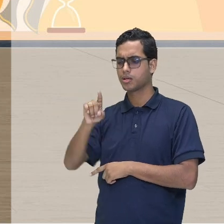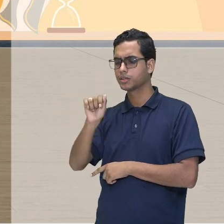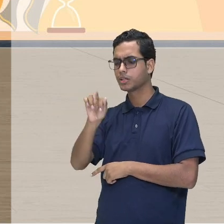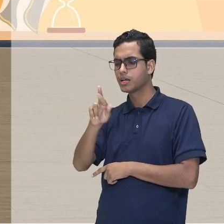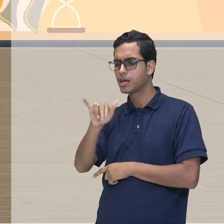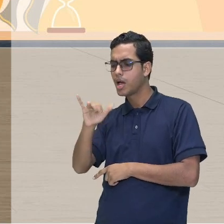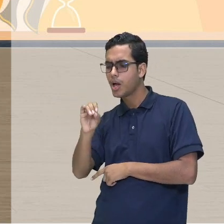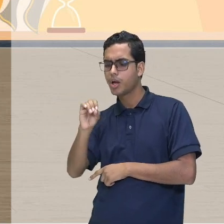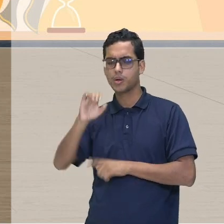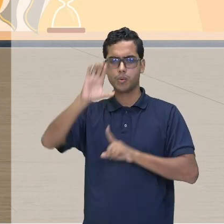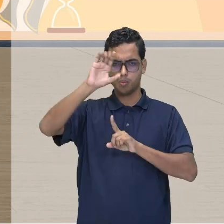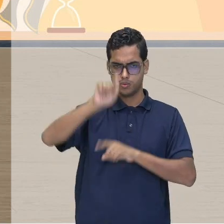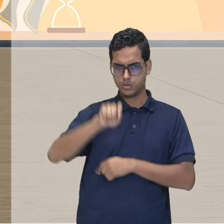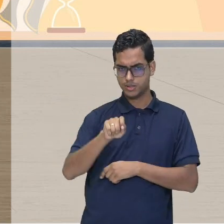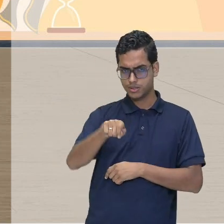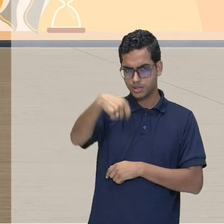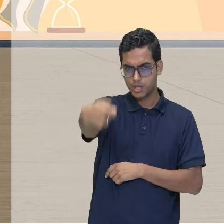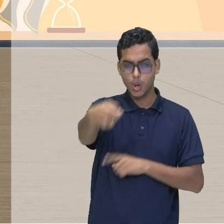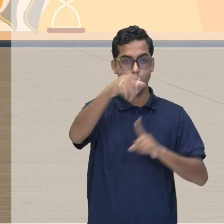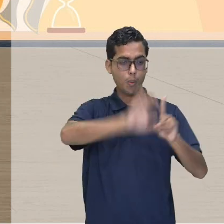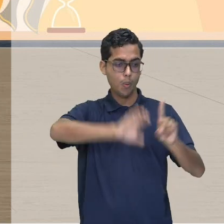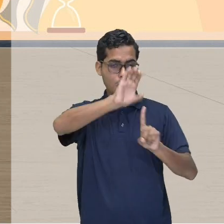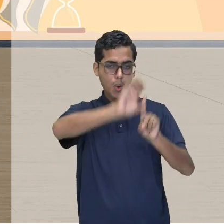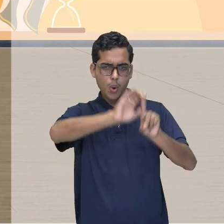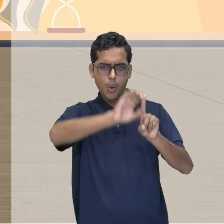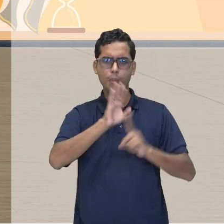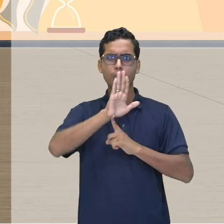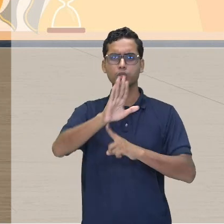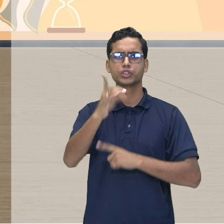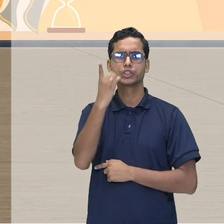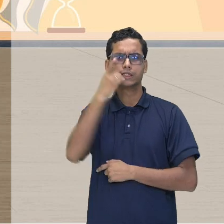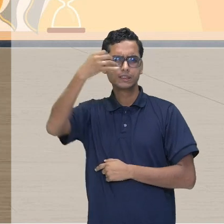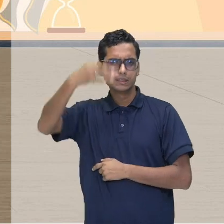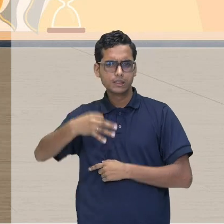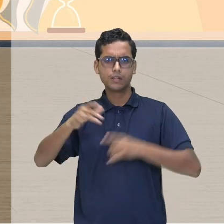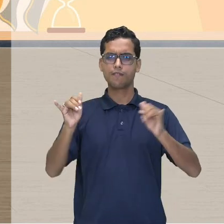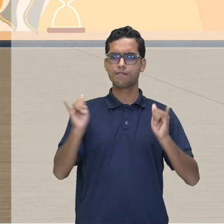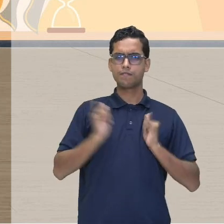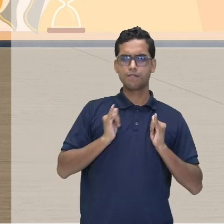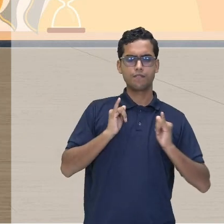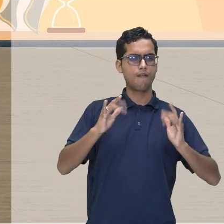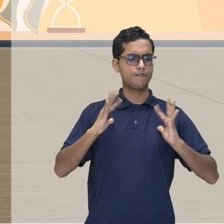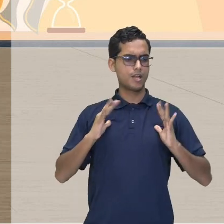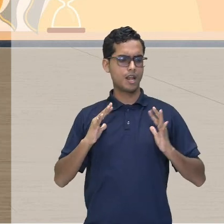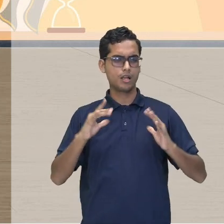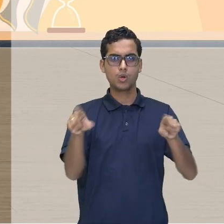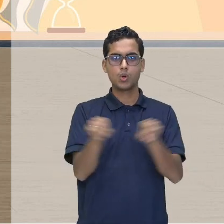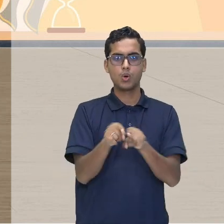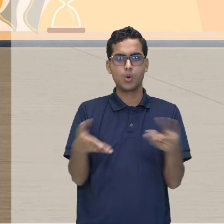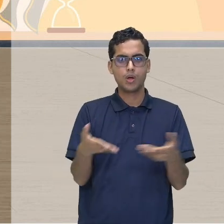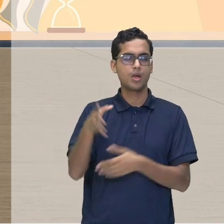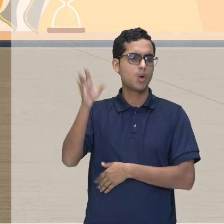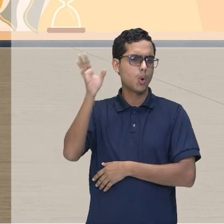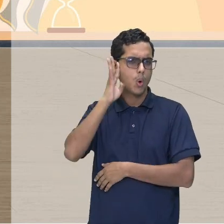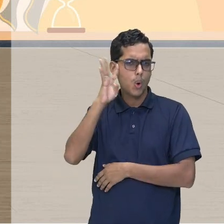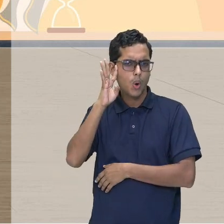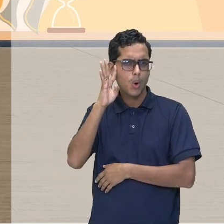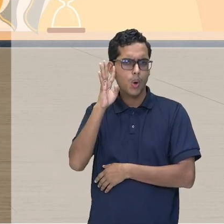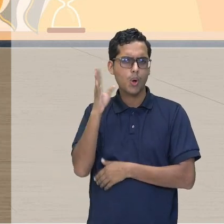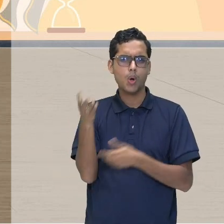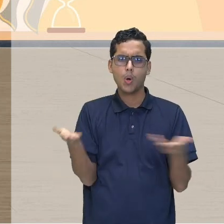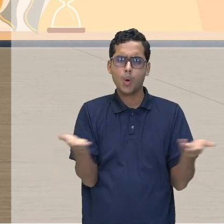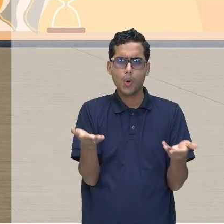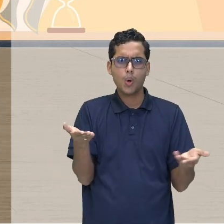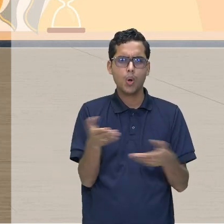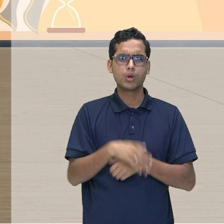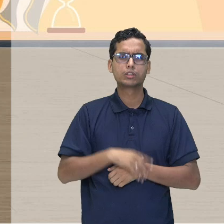de feriado, não é? Nos ajuda a ver qual dia do mês é. Ah, hoje é uma quarta-feira, tudo bem. Mas que dia